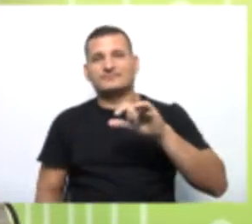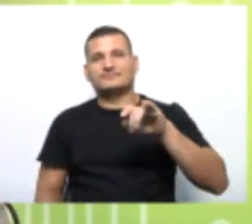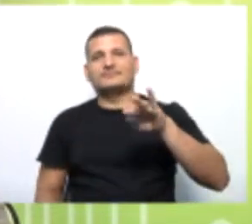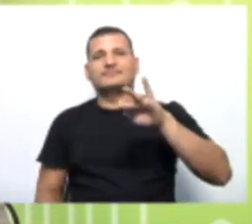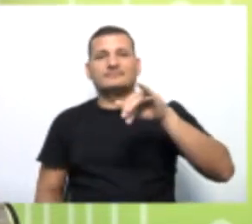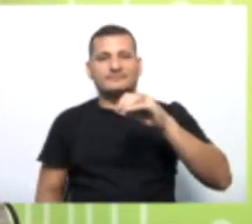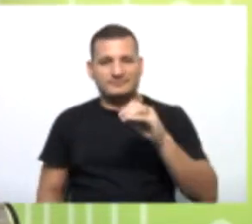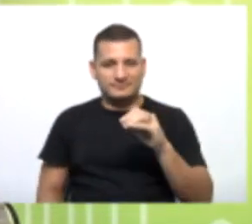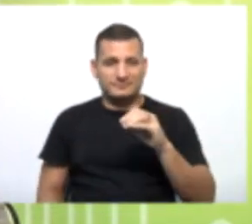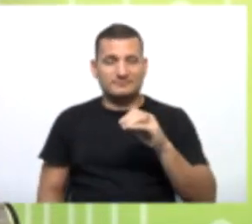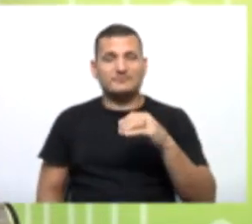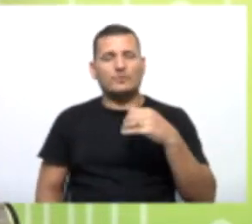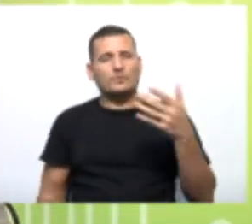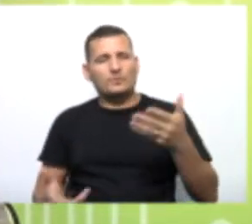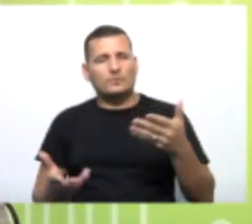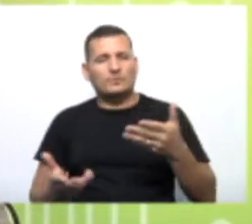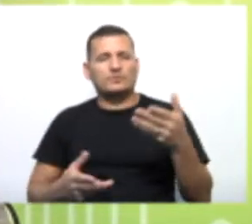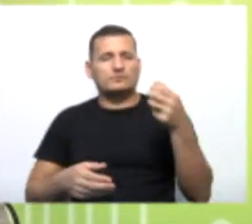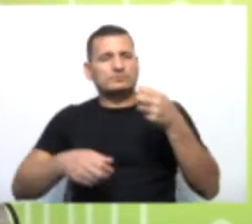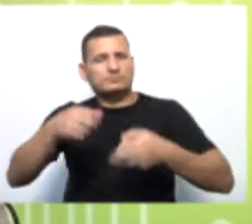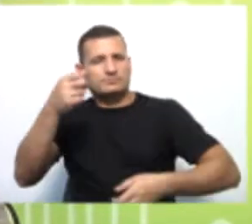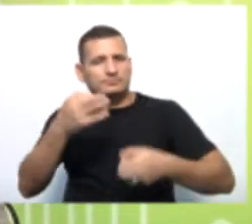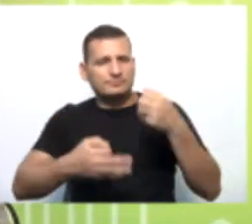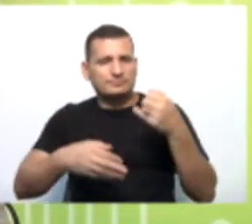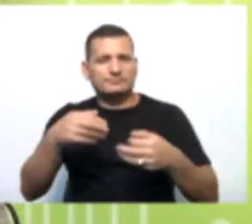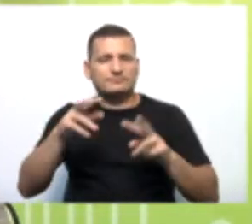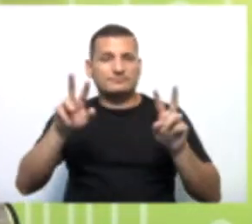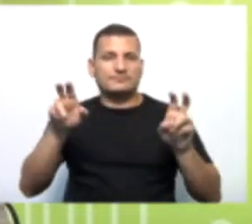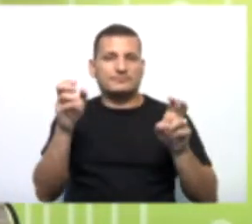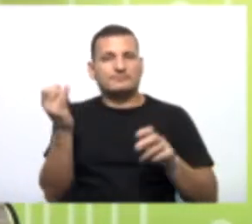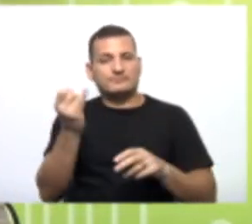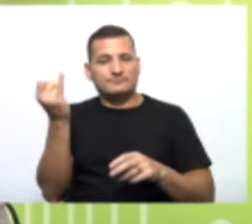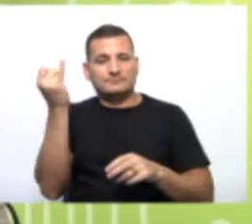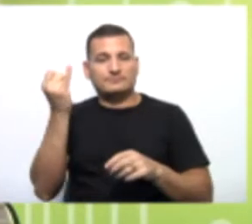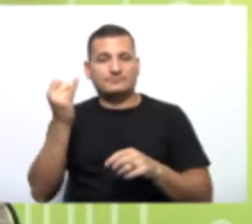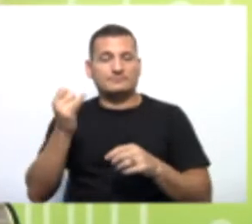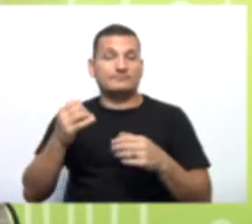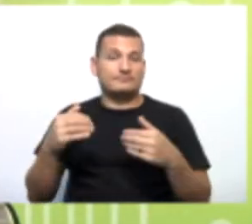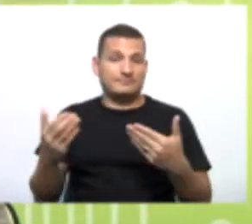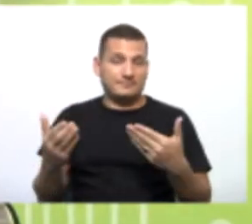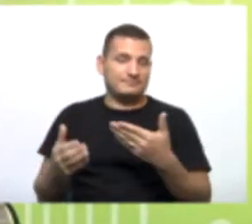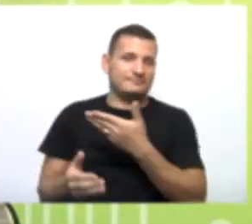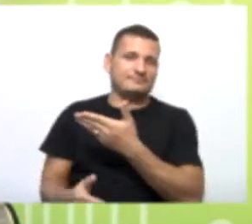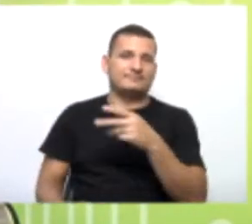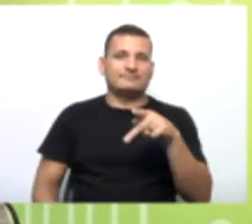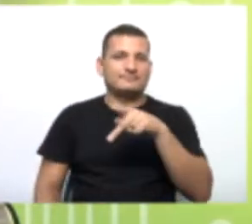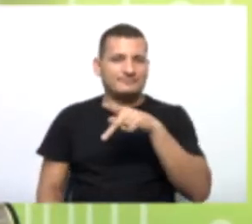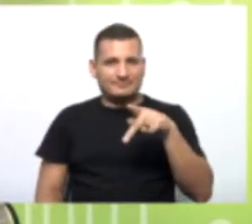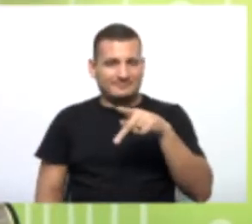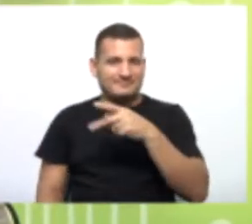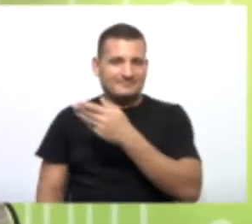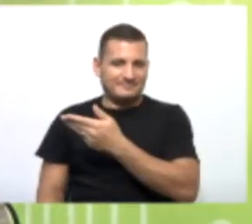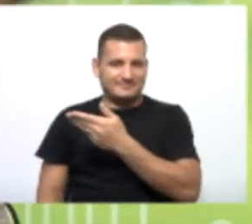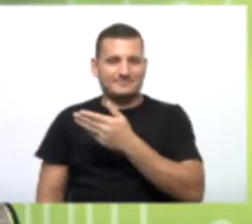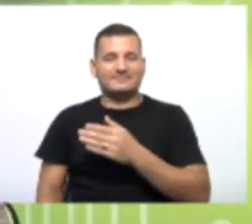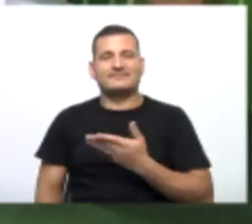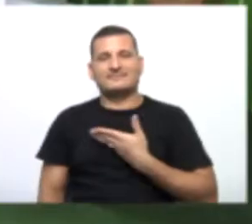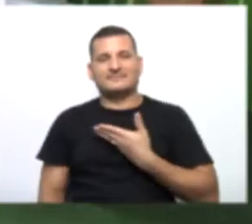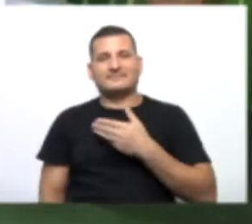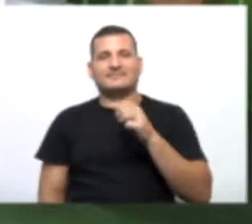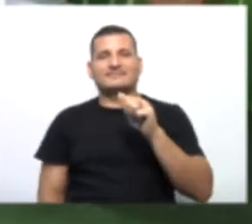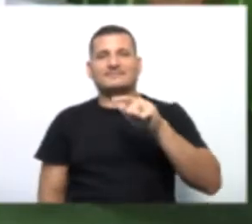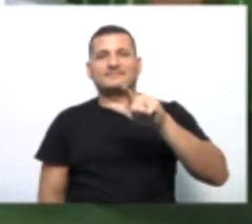Matos e nós vamos falar muito hoje sobre alguns temas muito importantes. Mas antes disso, o meu professor aqui, o meu amigo, professor